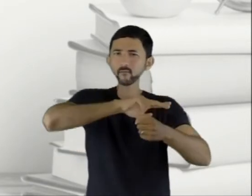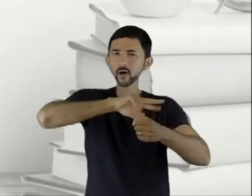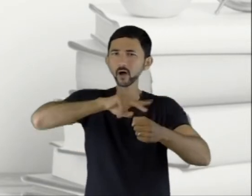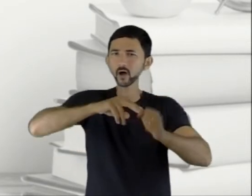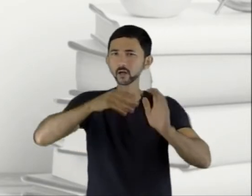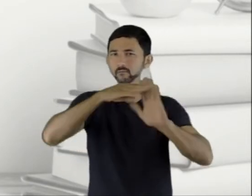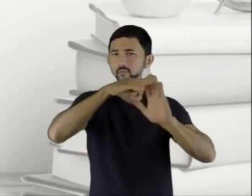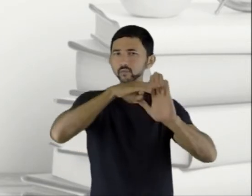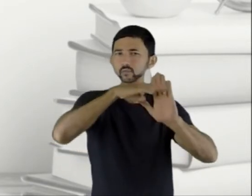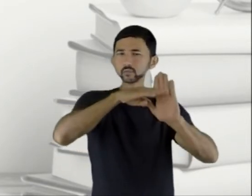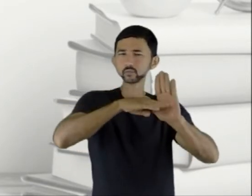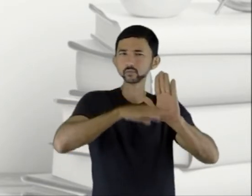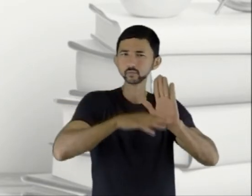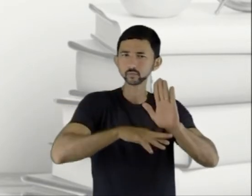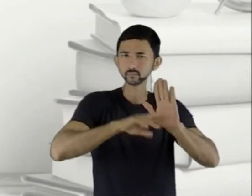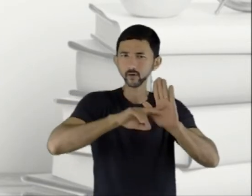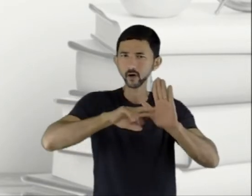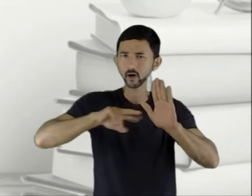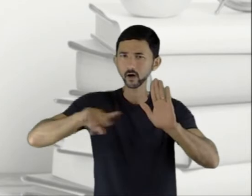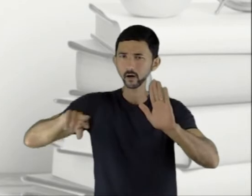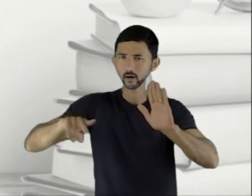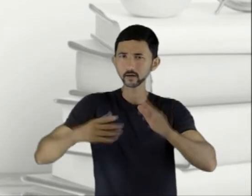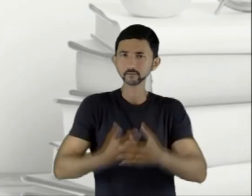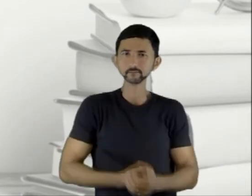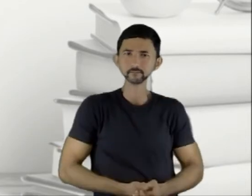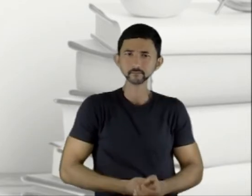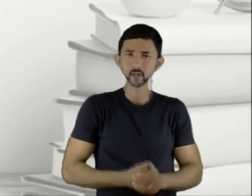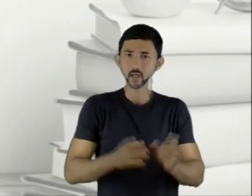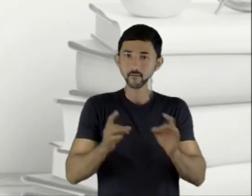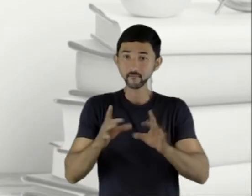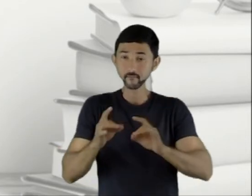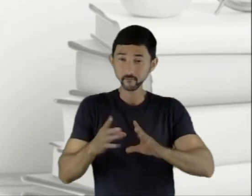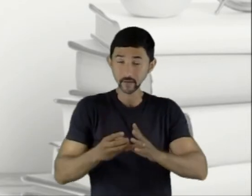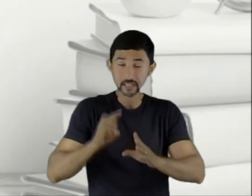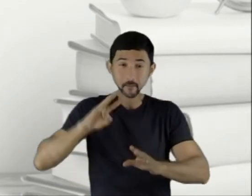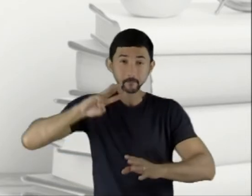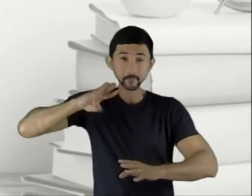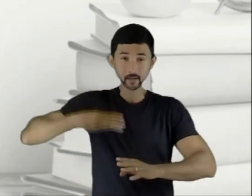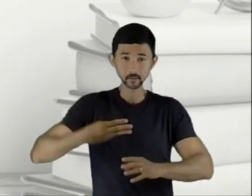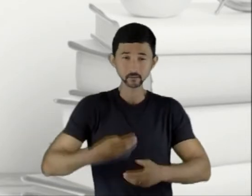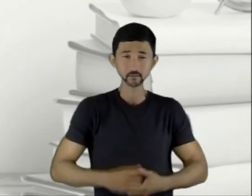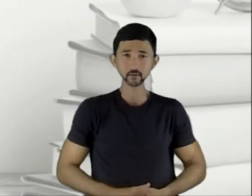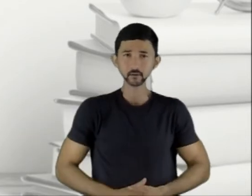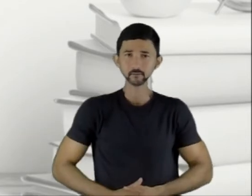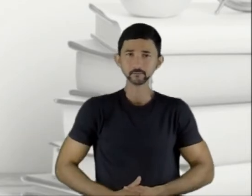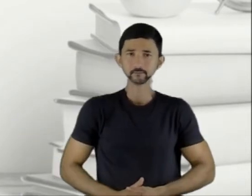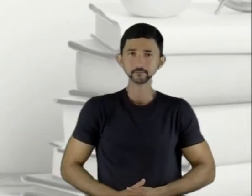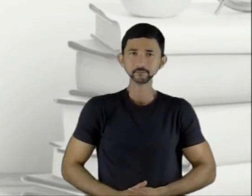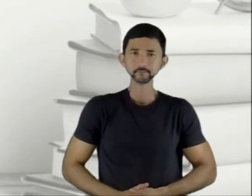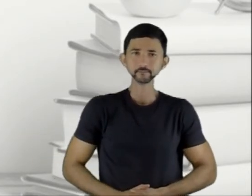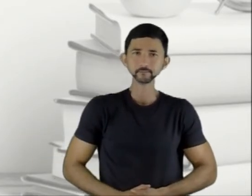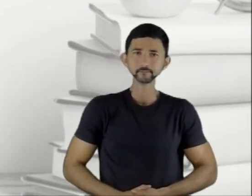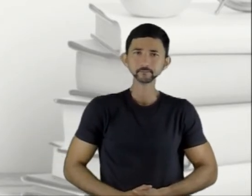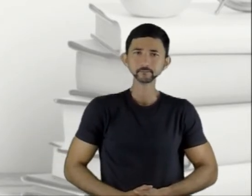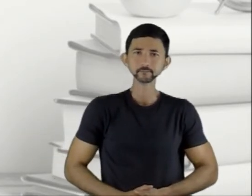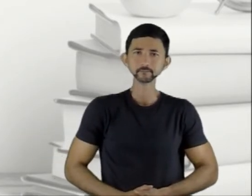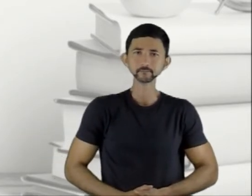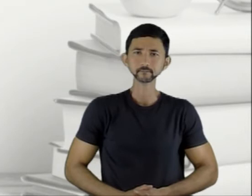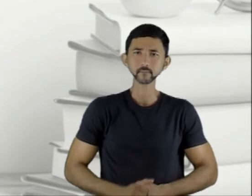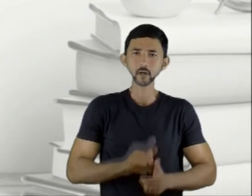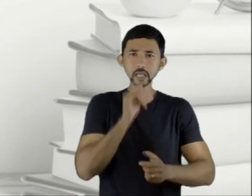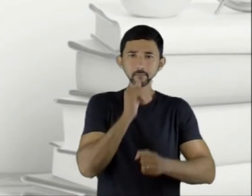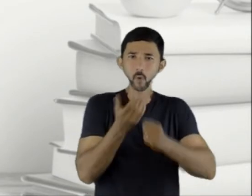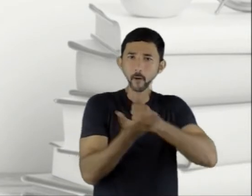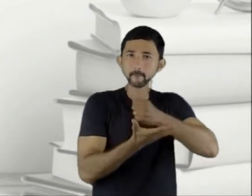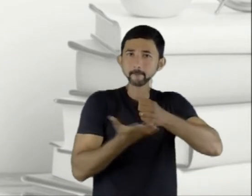Chevrolet, certo? Unidades vendidas em milhares de unidades, certo? Com base